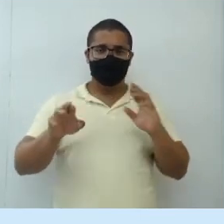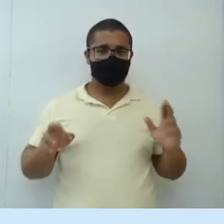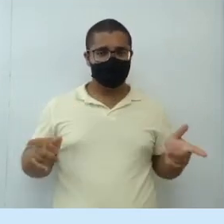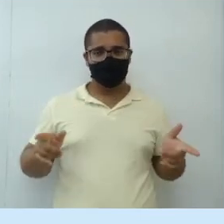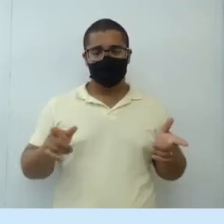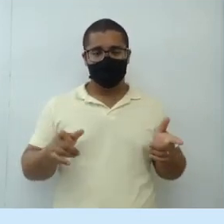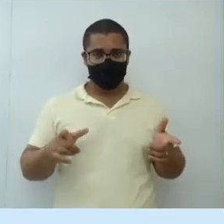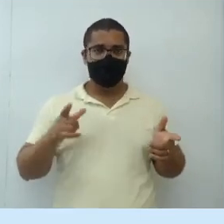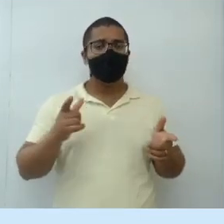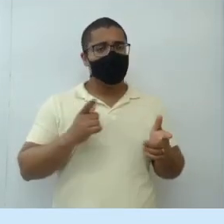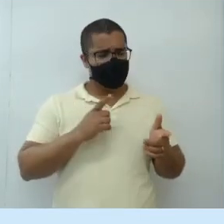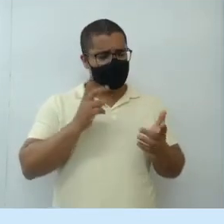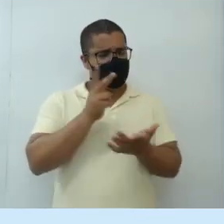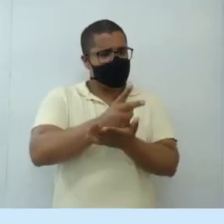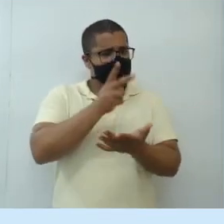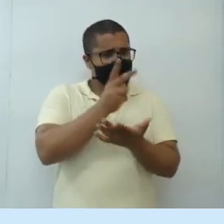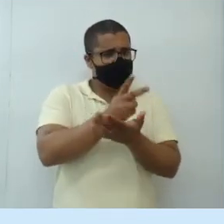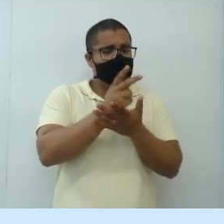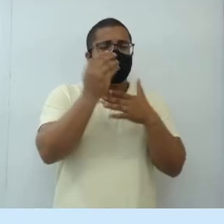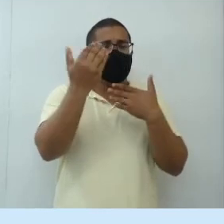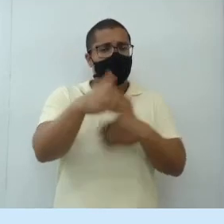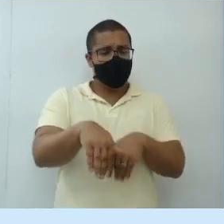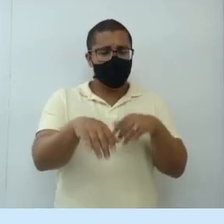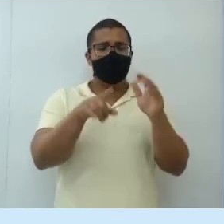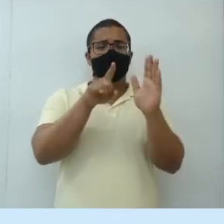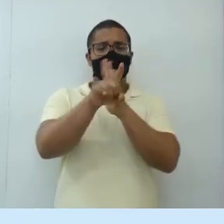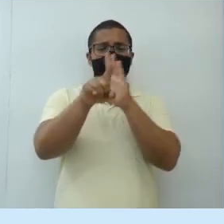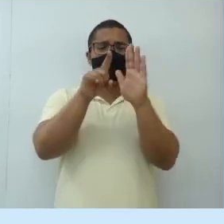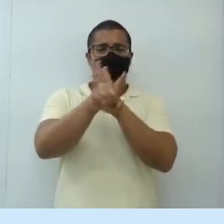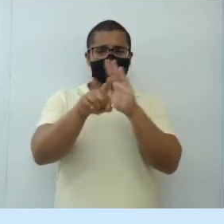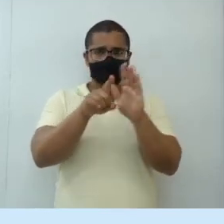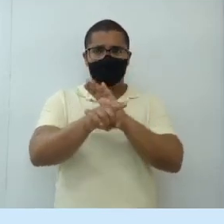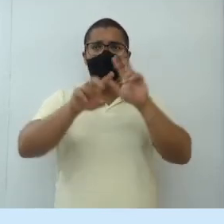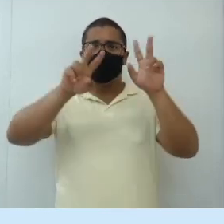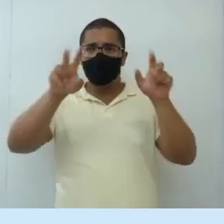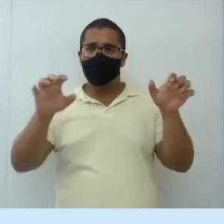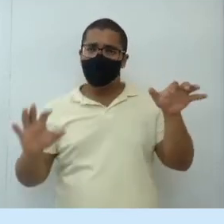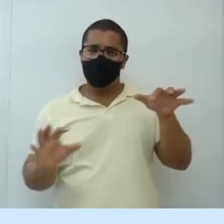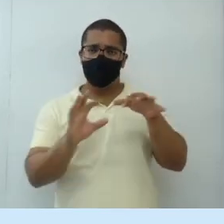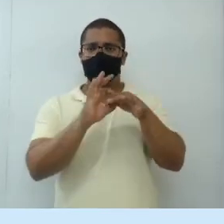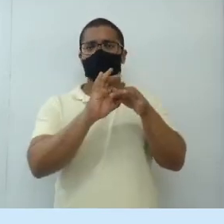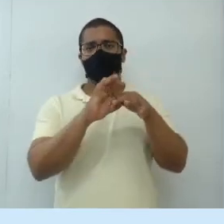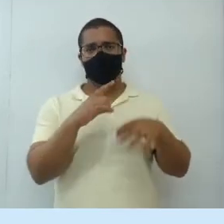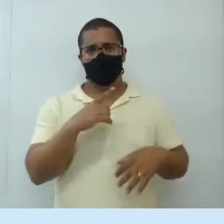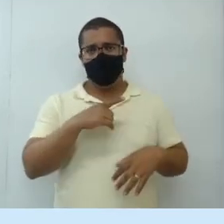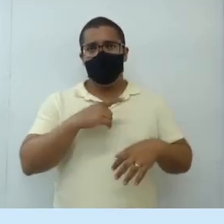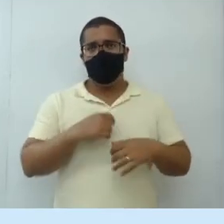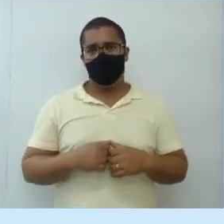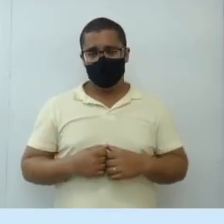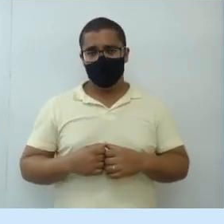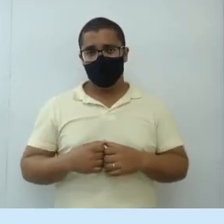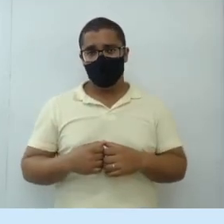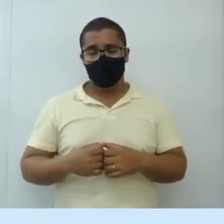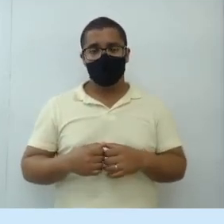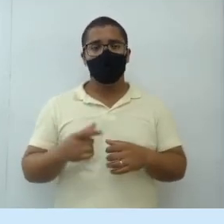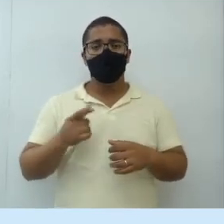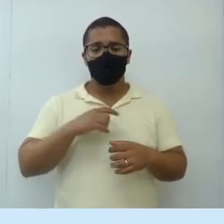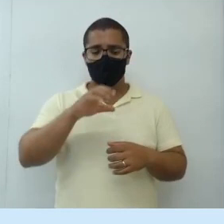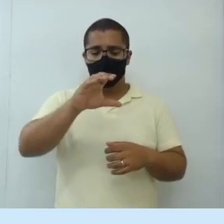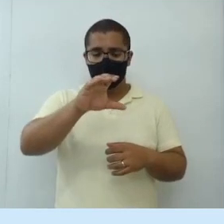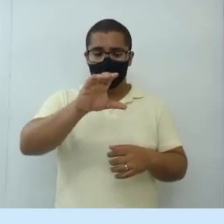ligado muito um interdisciplinar o que ele está conectado por várias relações aí e a